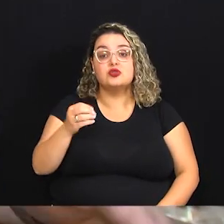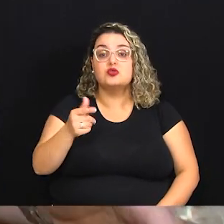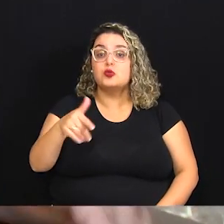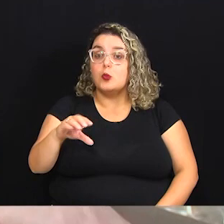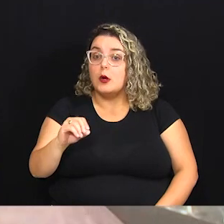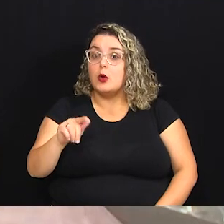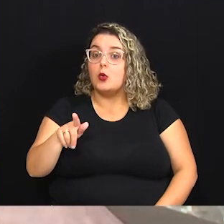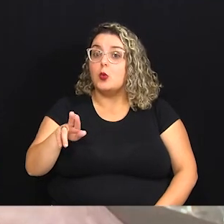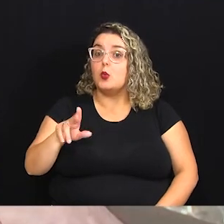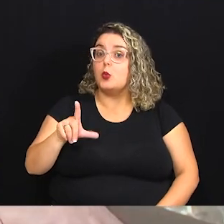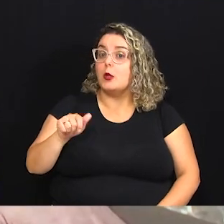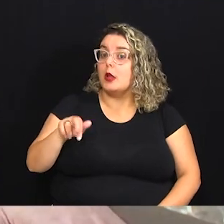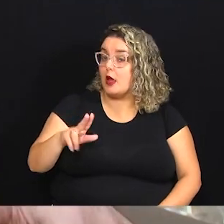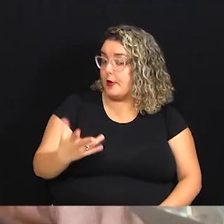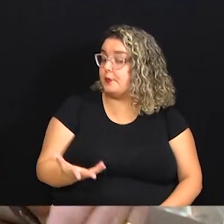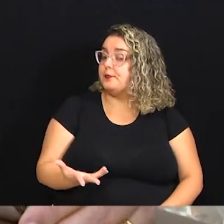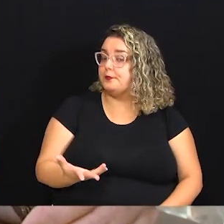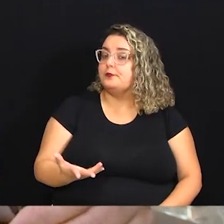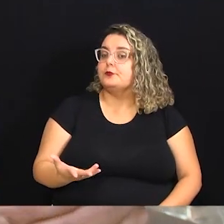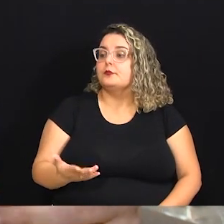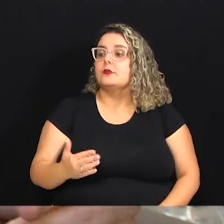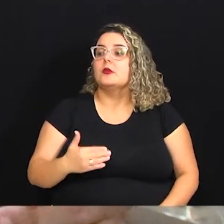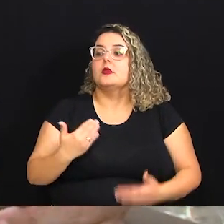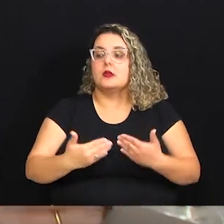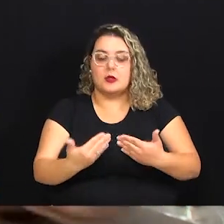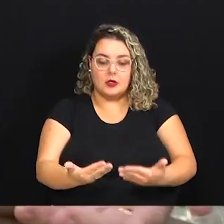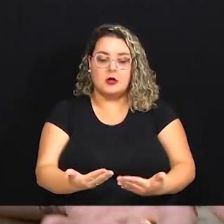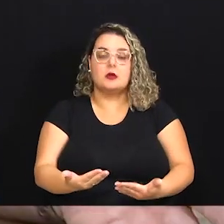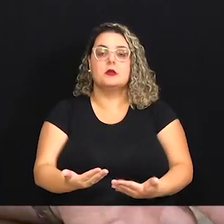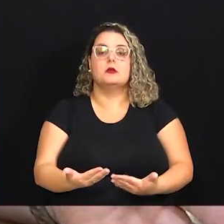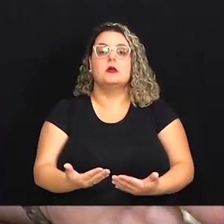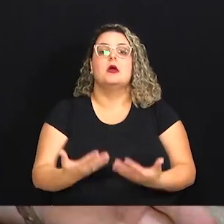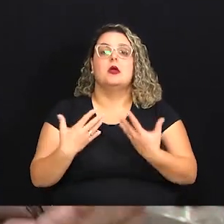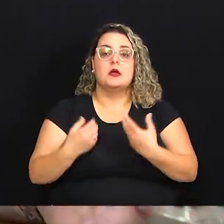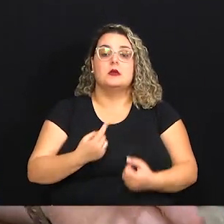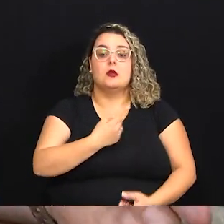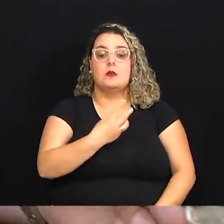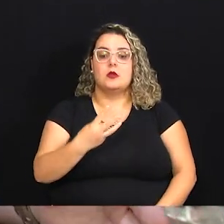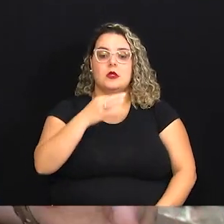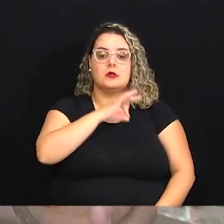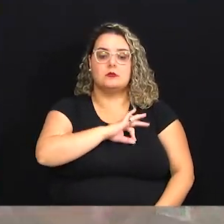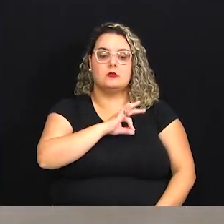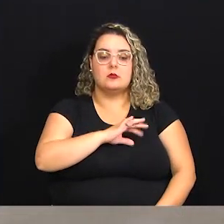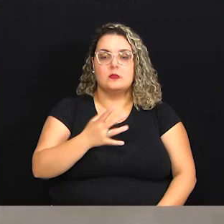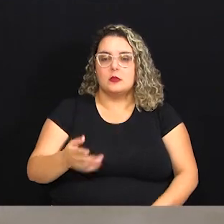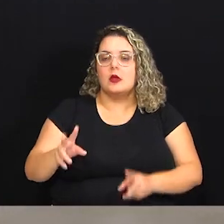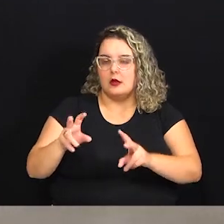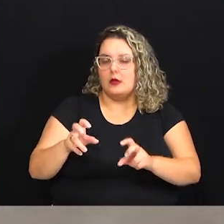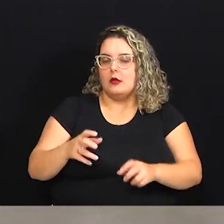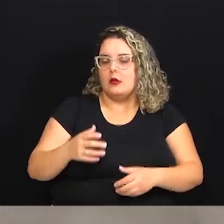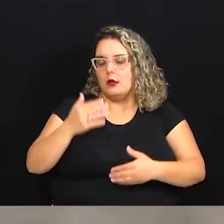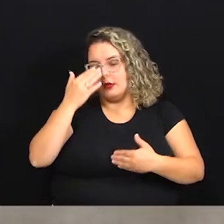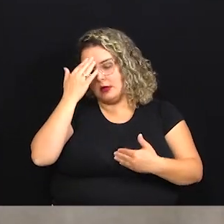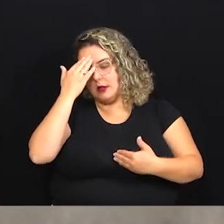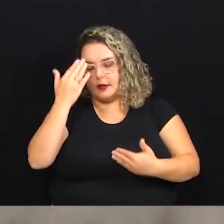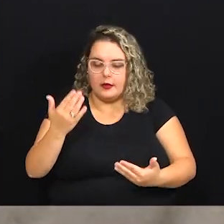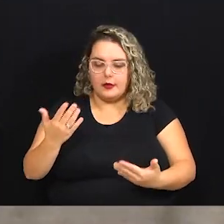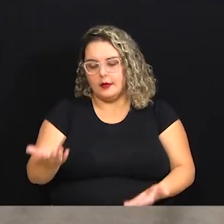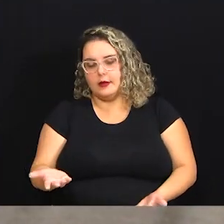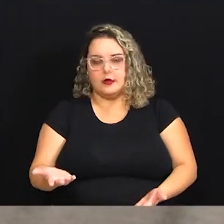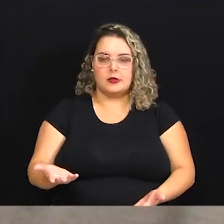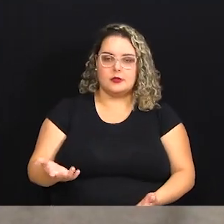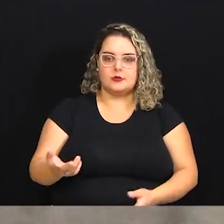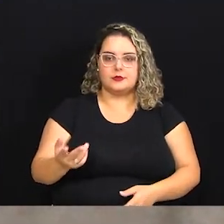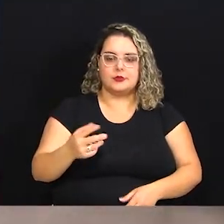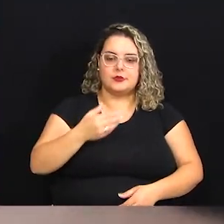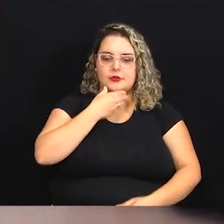E a partir de então, a gente recebe o nosso 13º. É a chamada gratificação natalina,